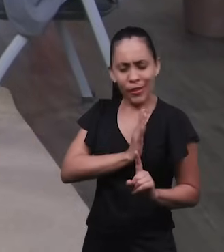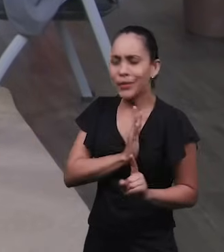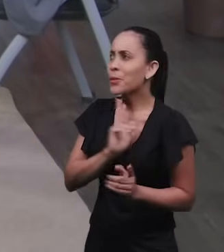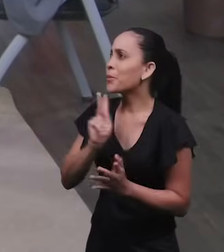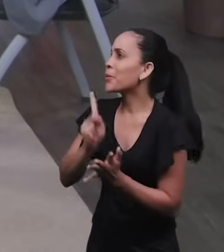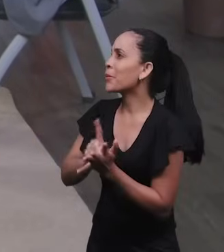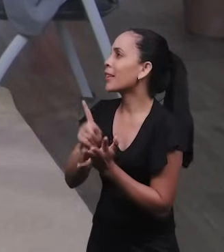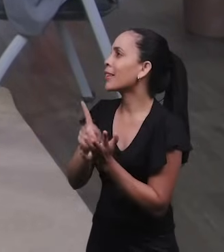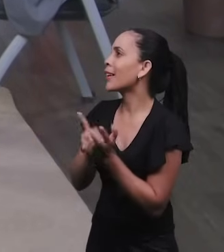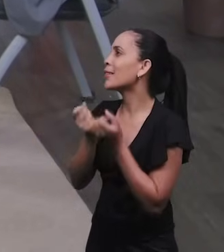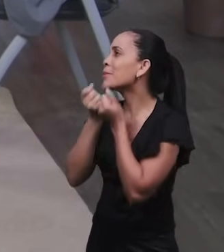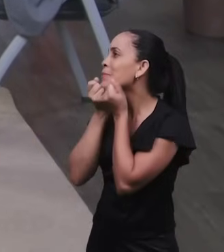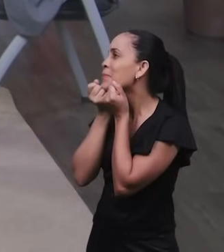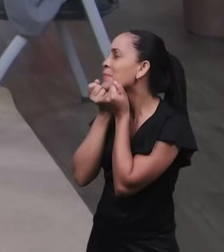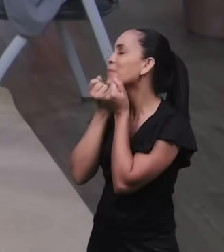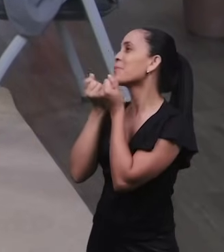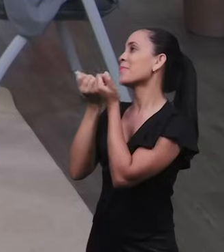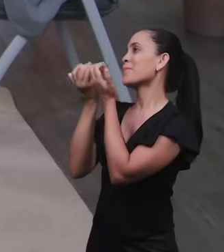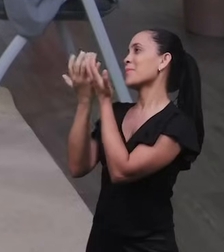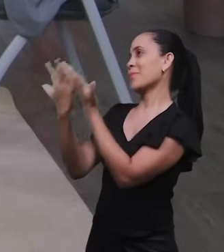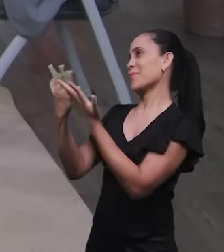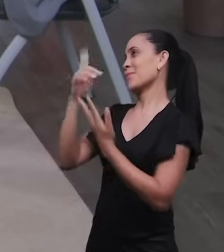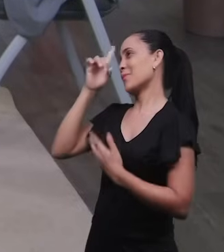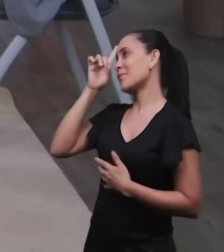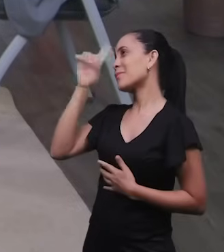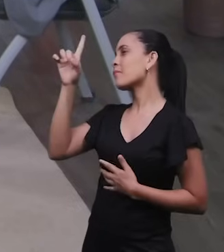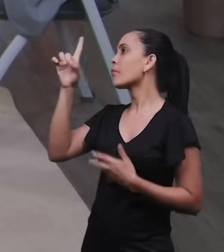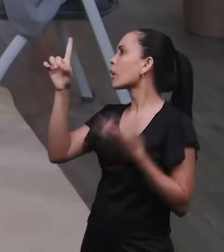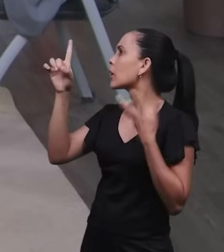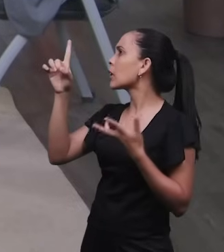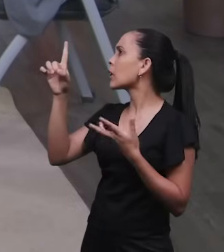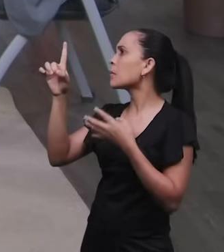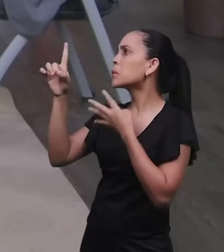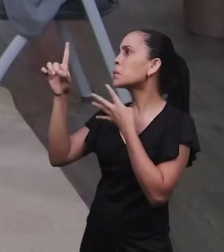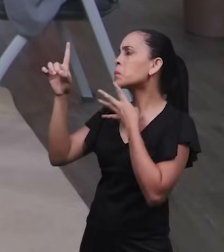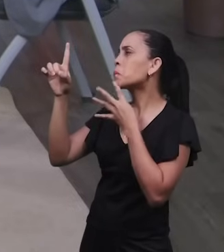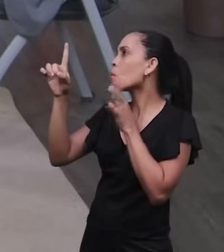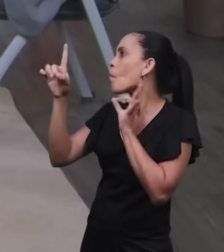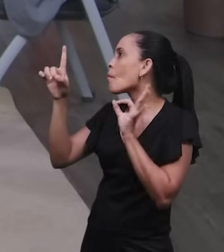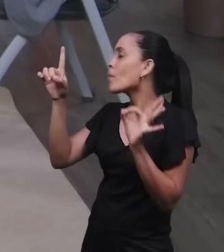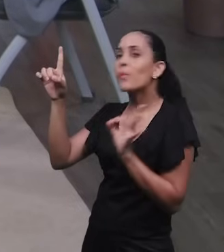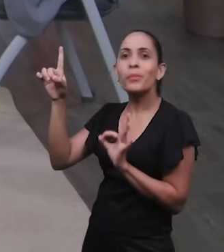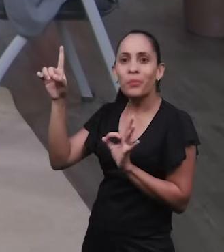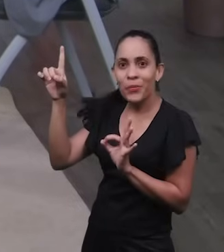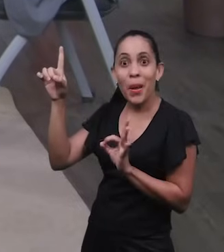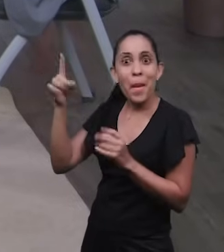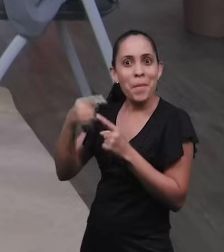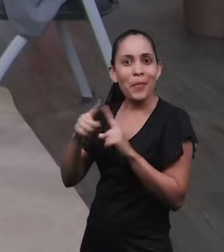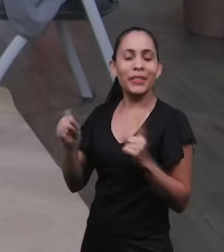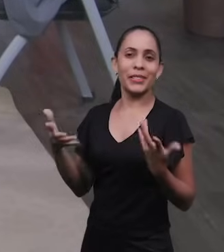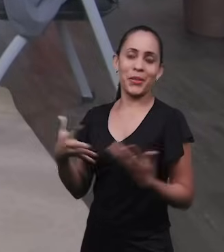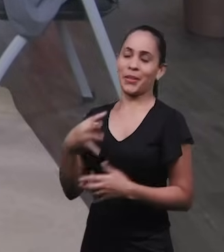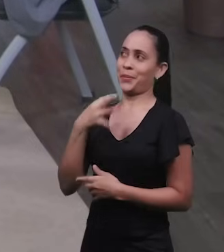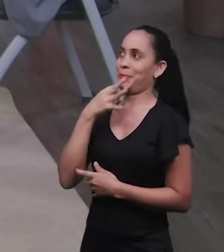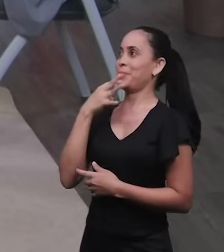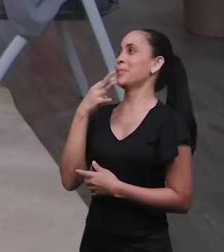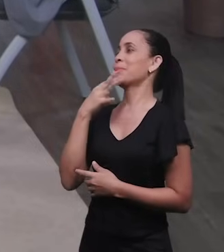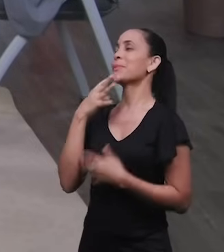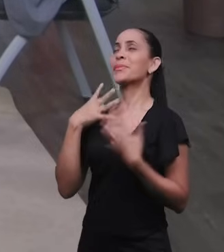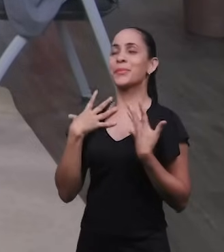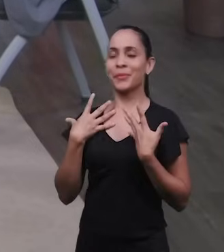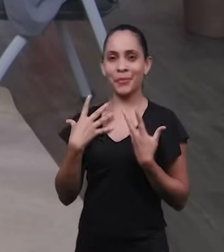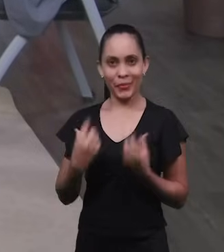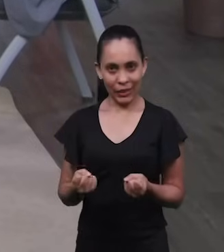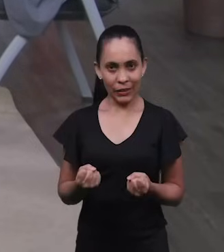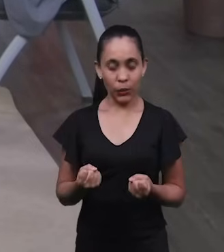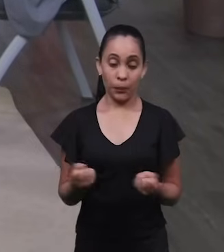sincero, assim que era o que ele queria fazer, mas não conhecia. Conheceu e assim